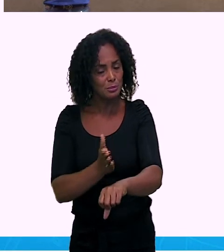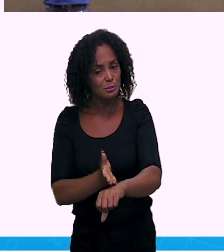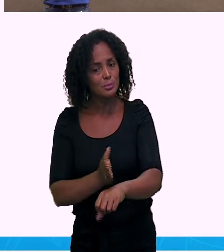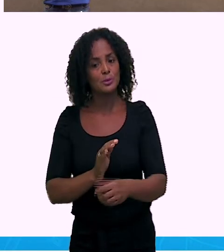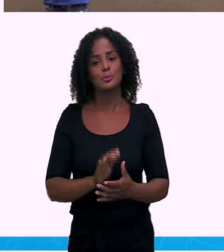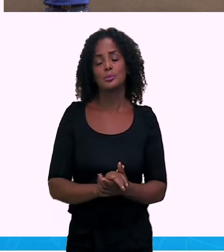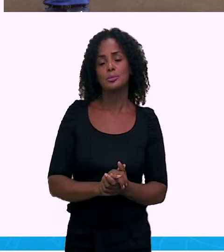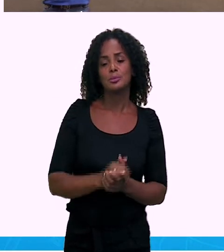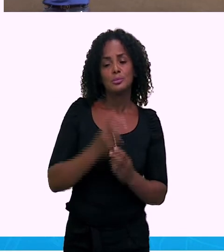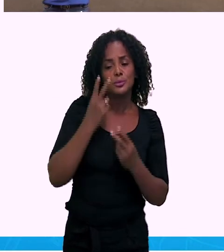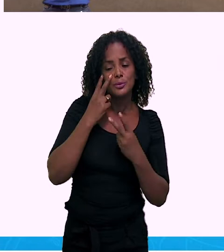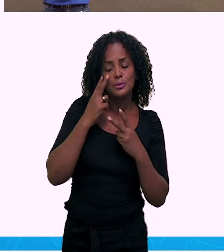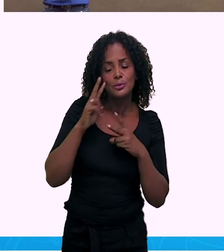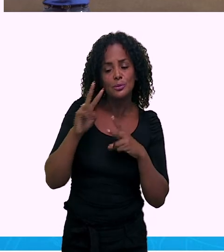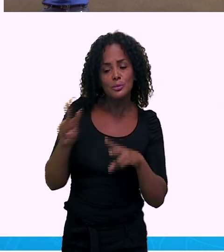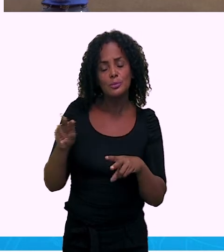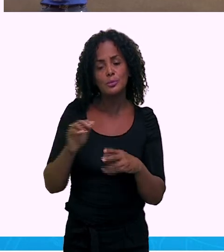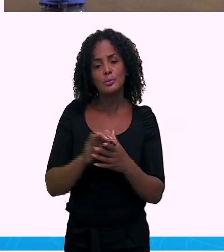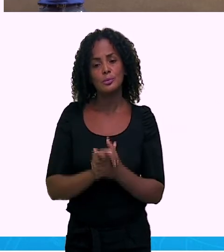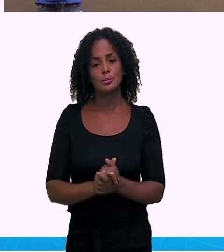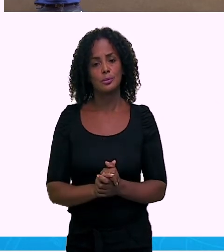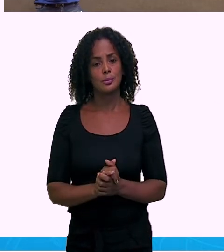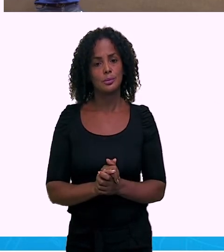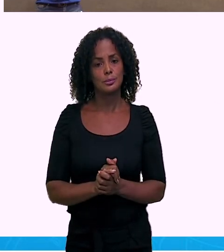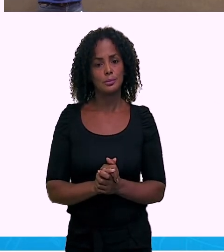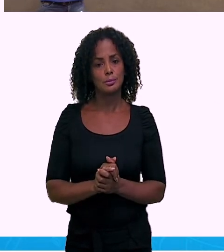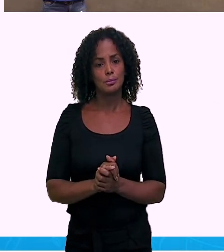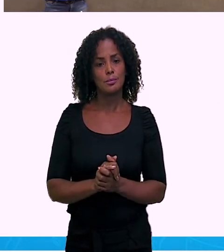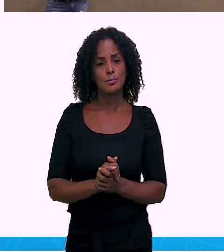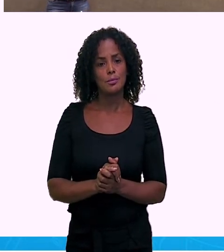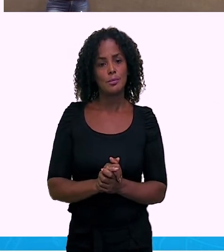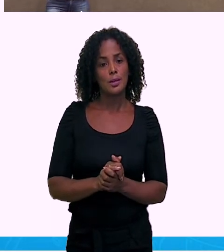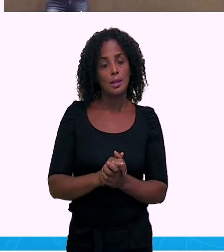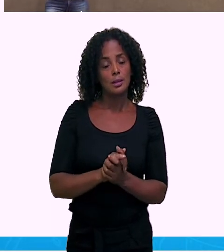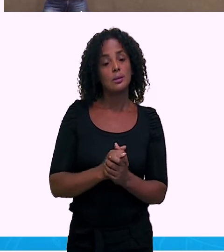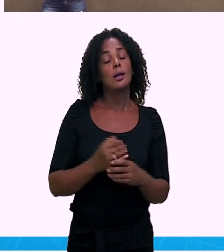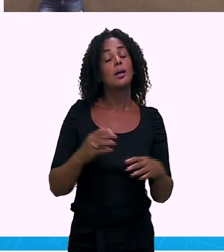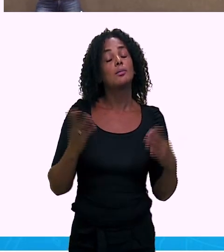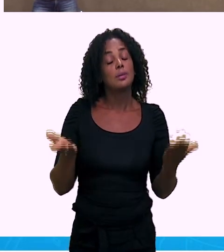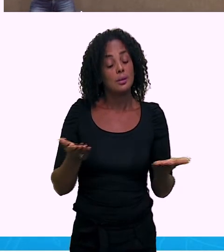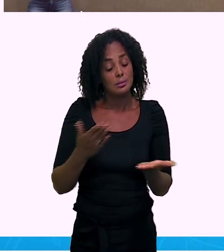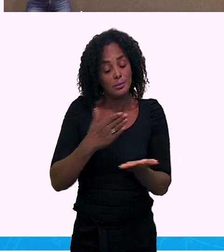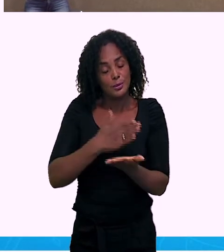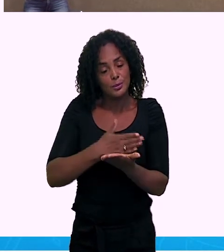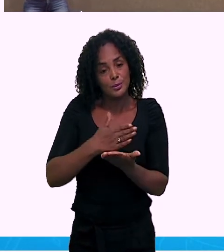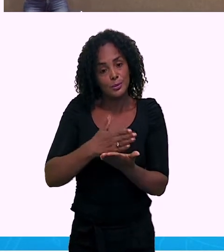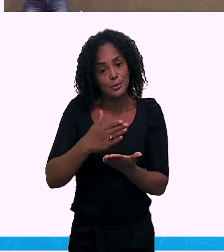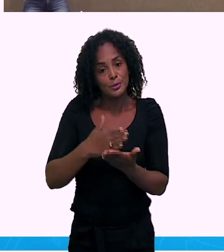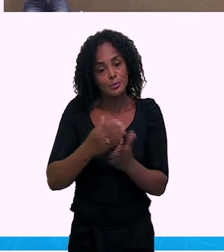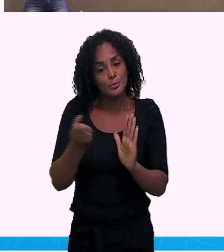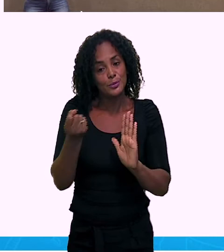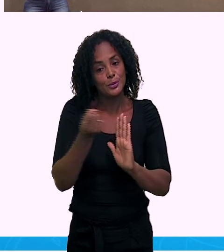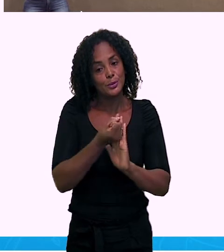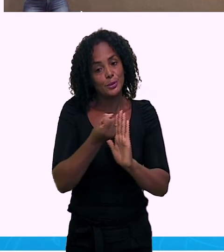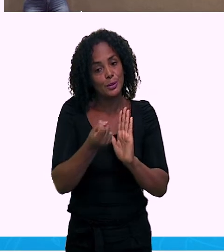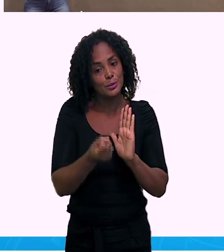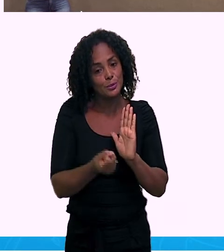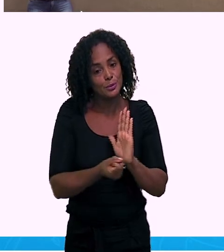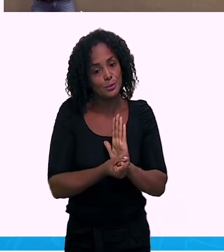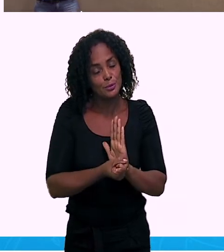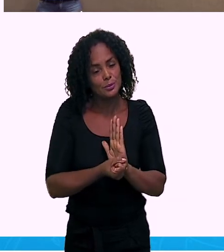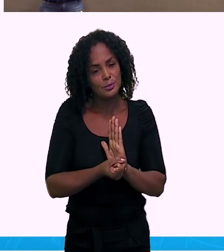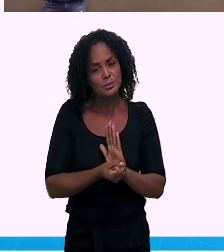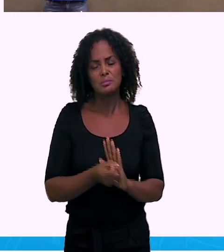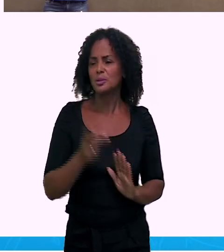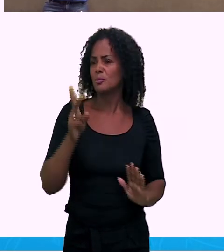que nos trouxeram até hoje. E aí vem a divisão dos séculos. A gente fala muito